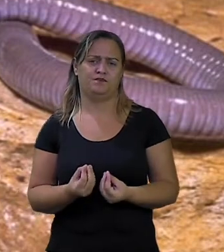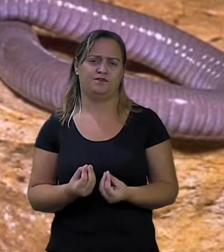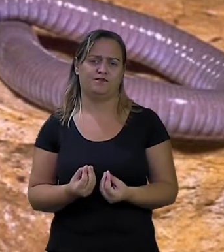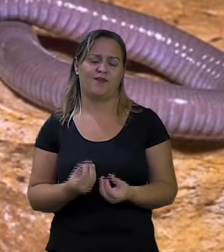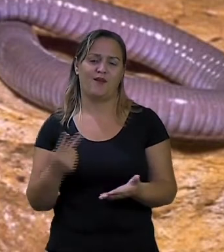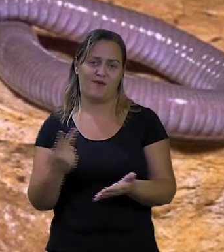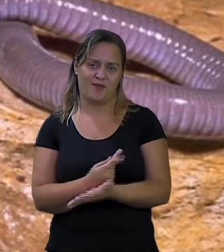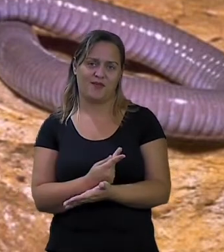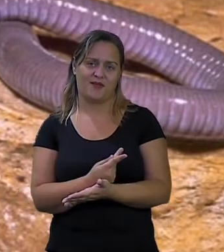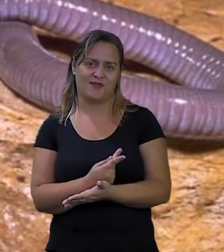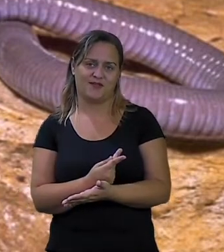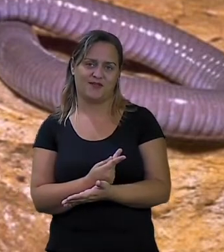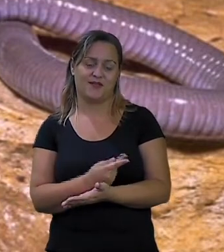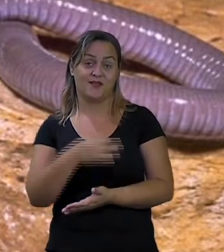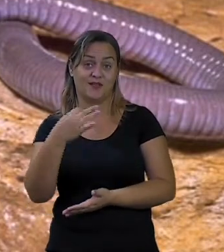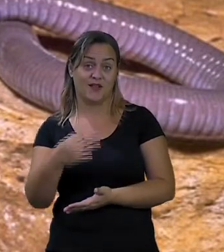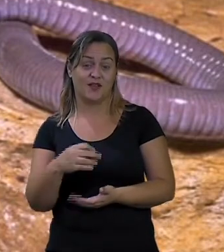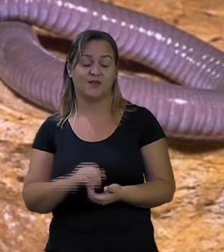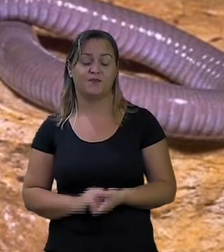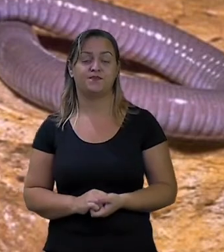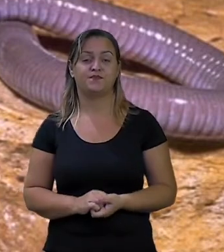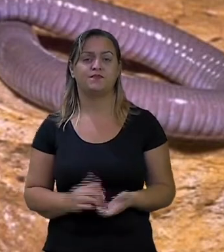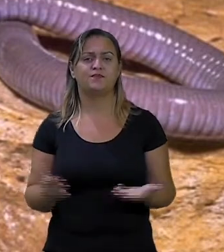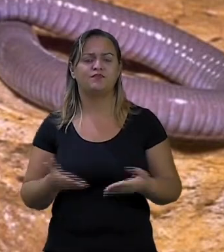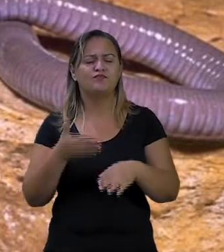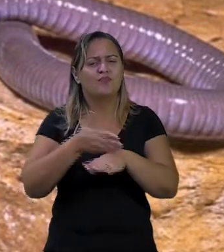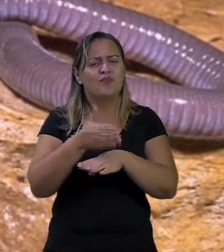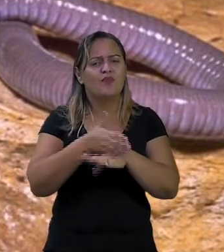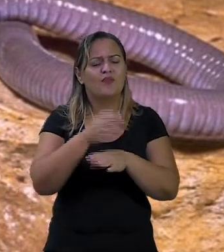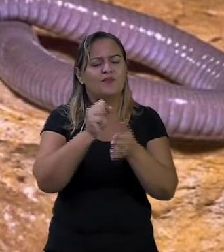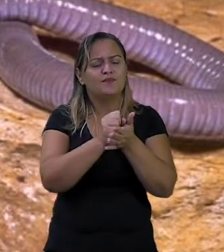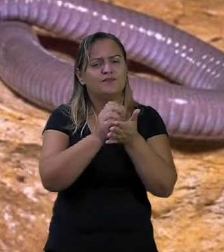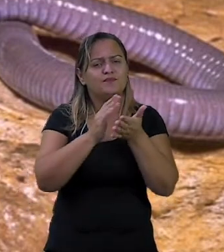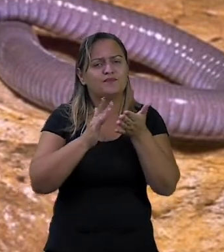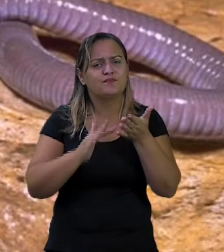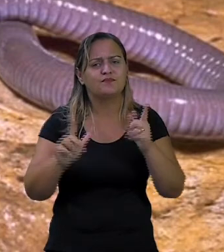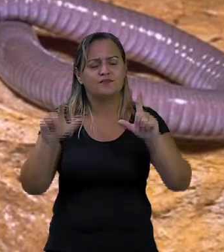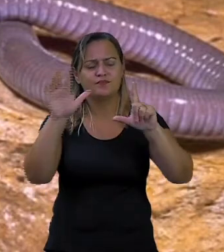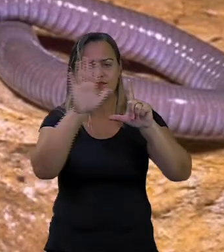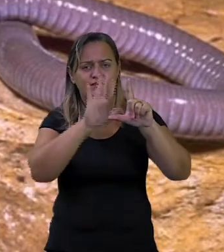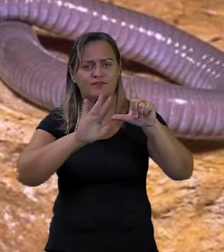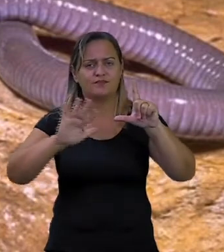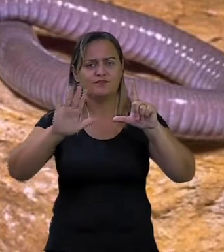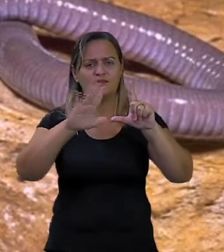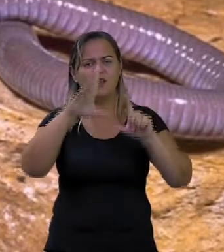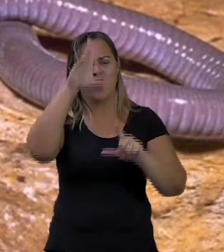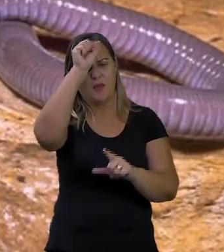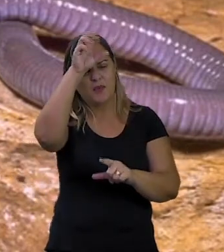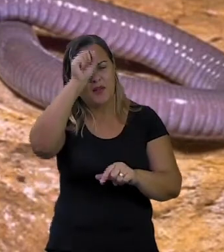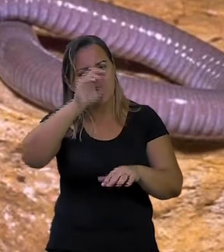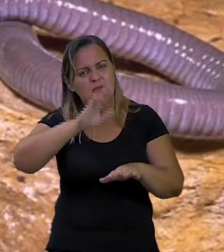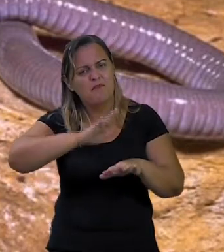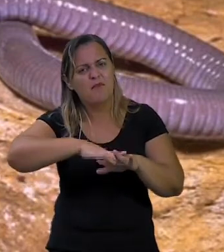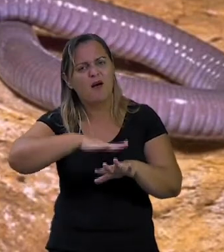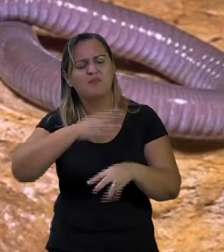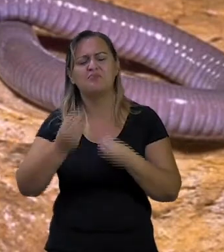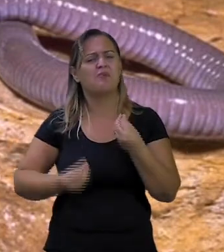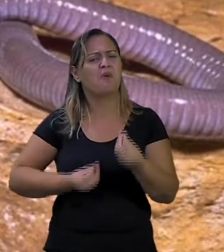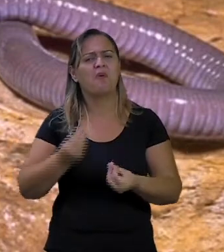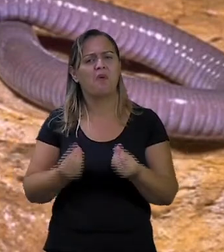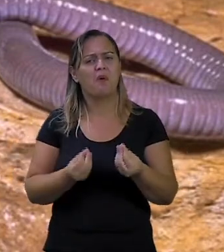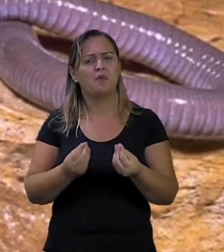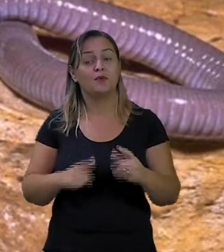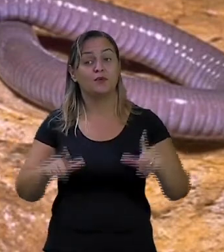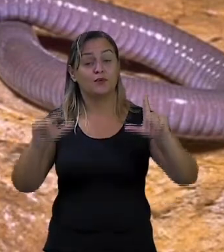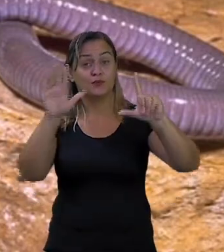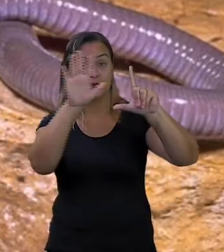acessar as nossas atividades da plataforma SMED-GV e aprender muito mais, você vai apontar a câmera do seu